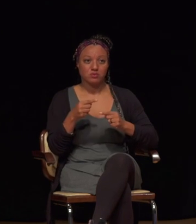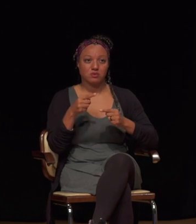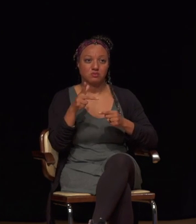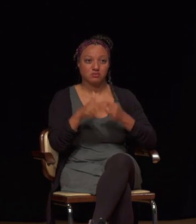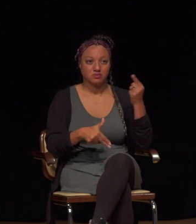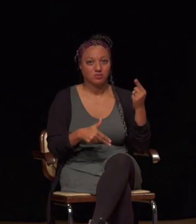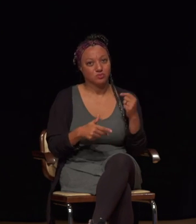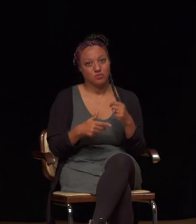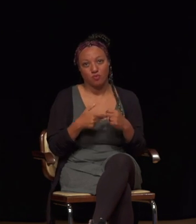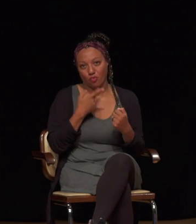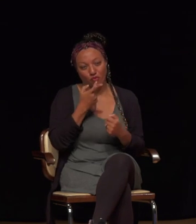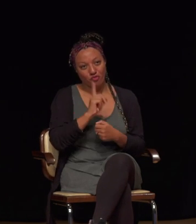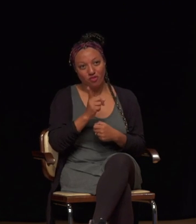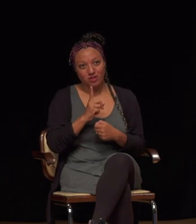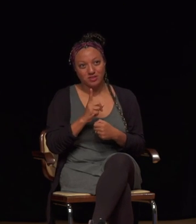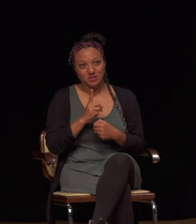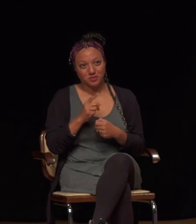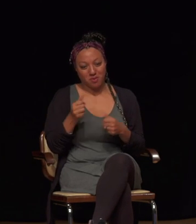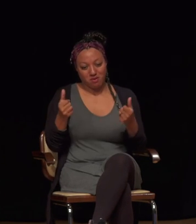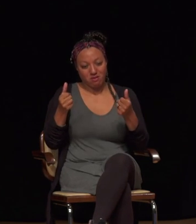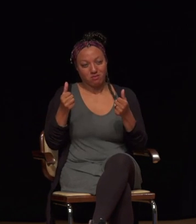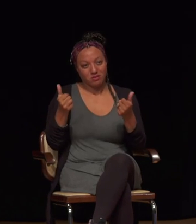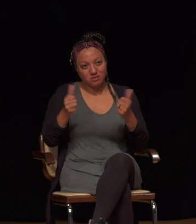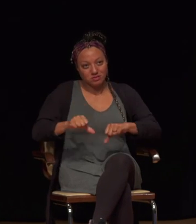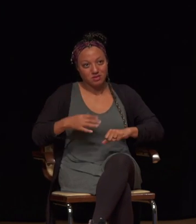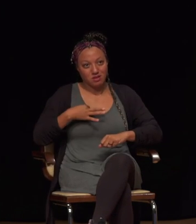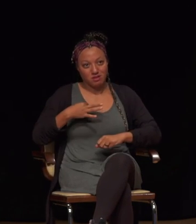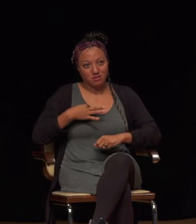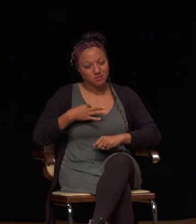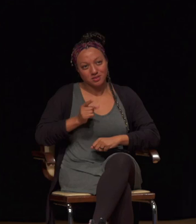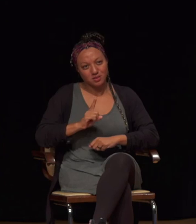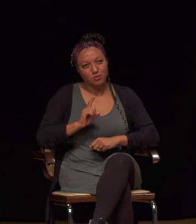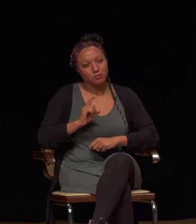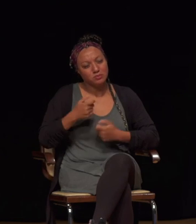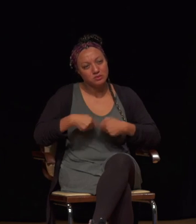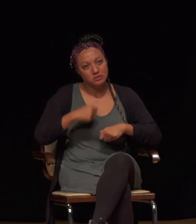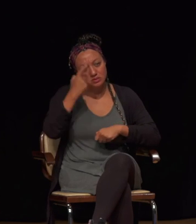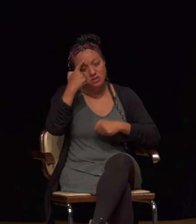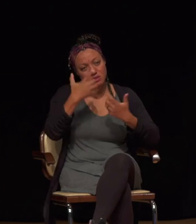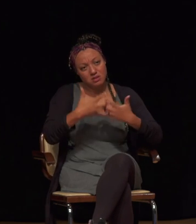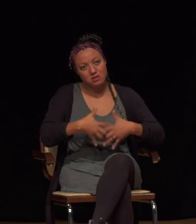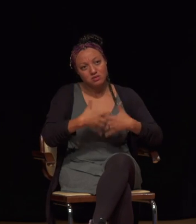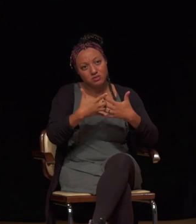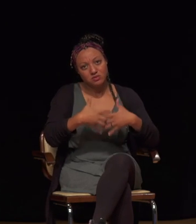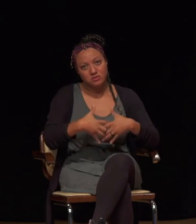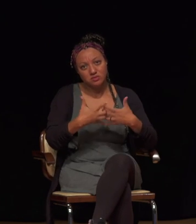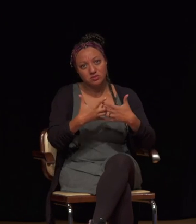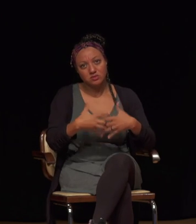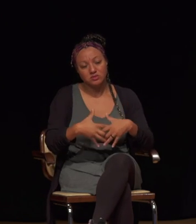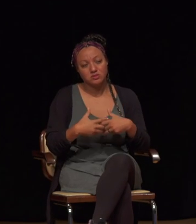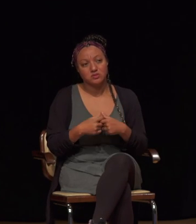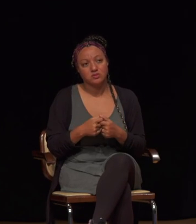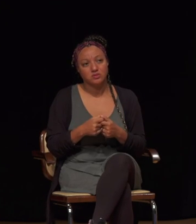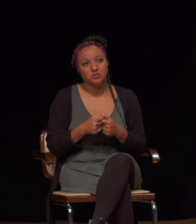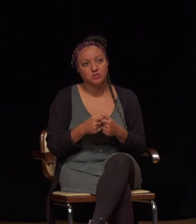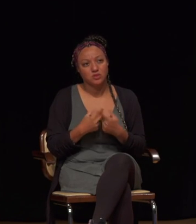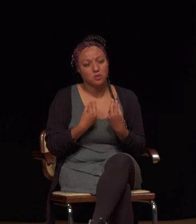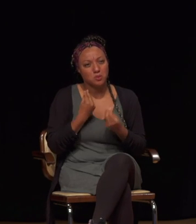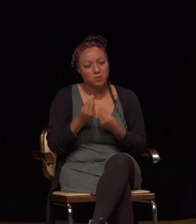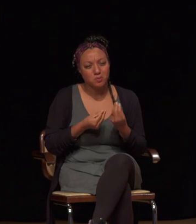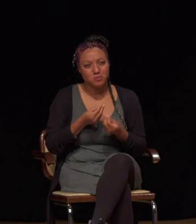então não se trata de censurar a camiseta se trata de refletir sobre essa ah